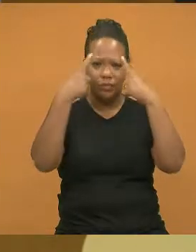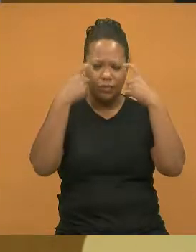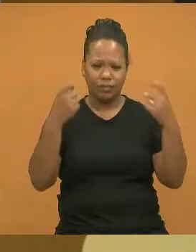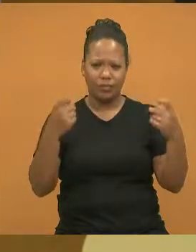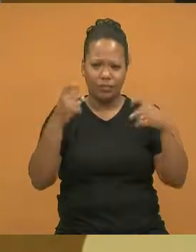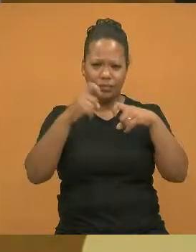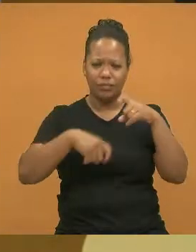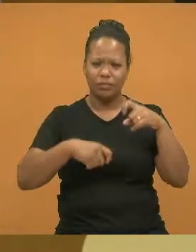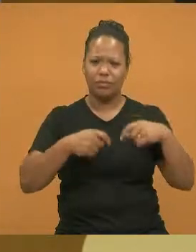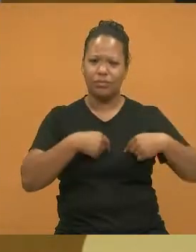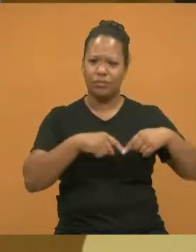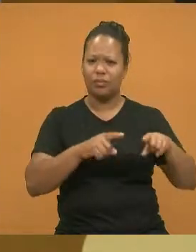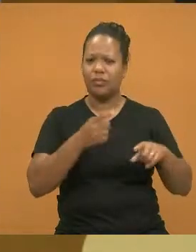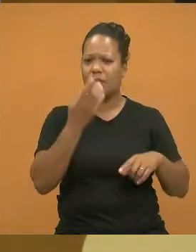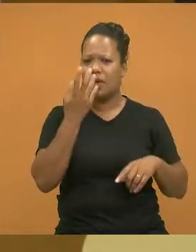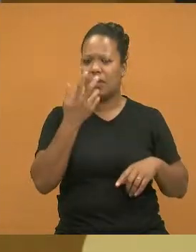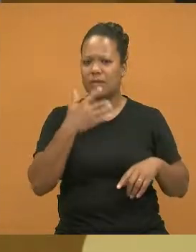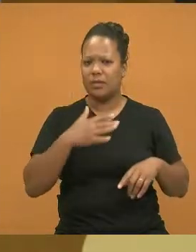e